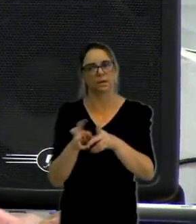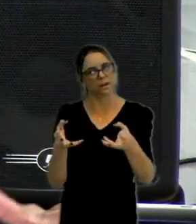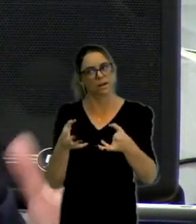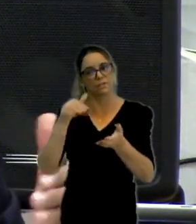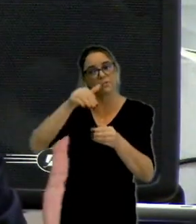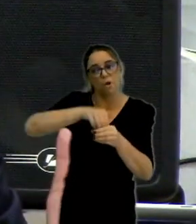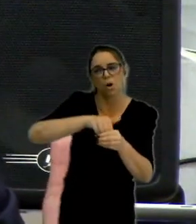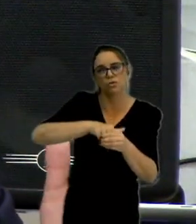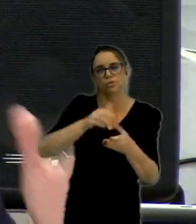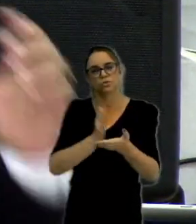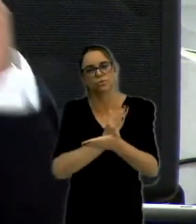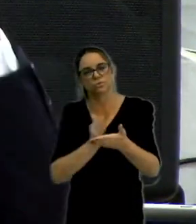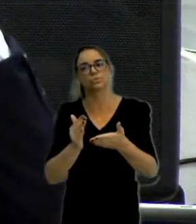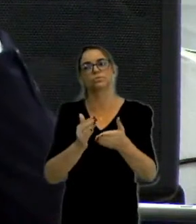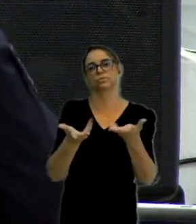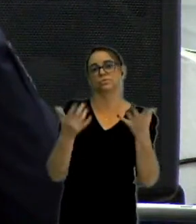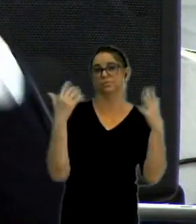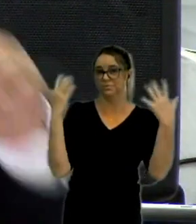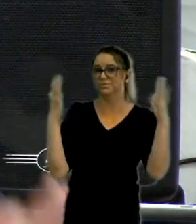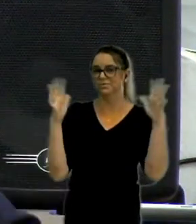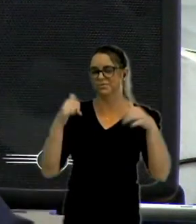felicitações, os da semana.